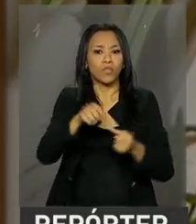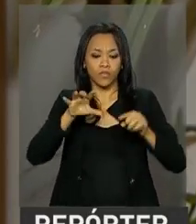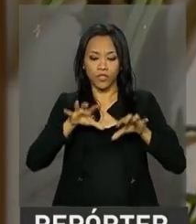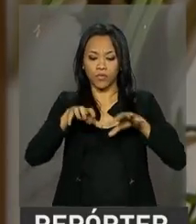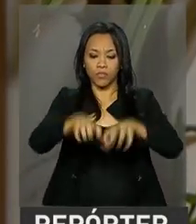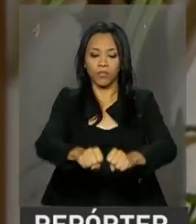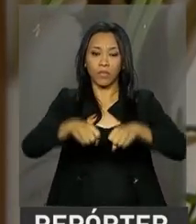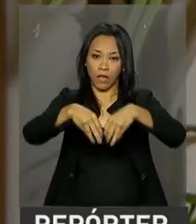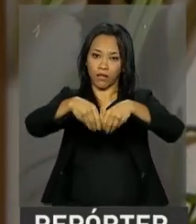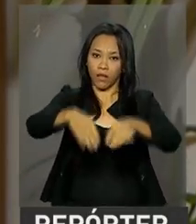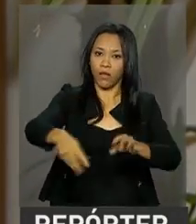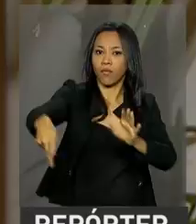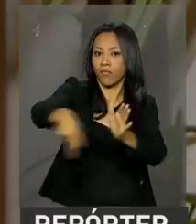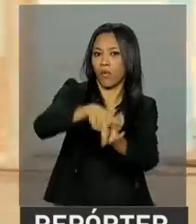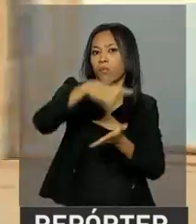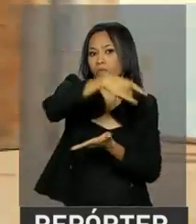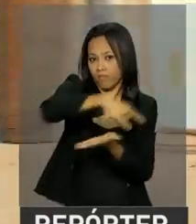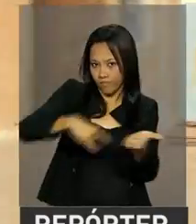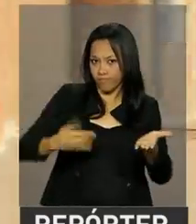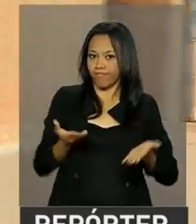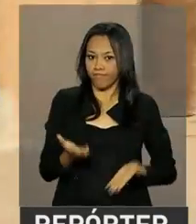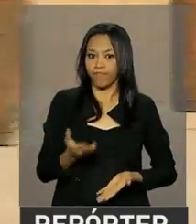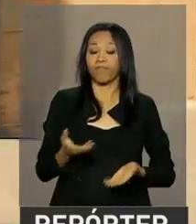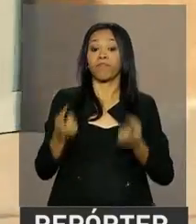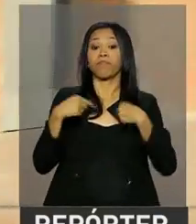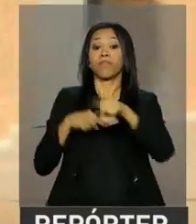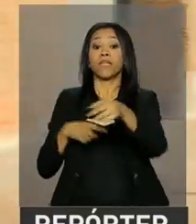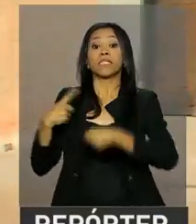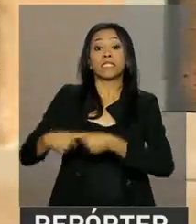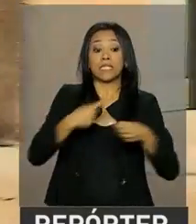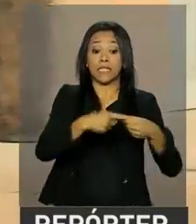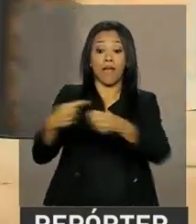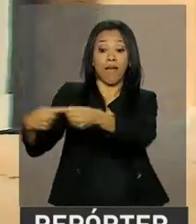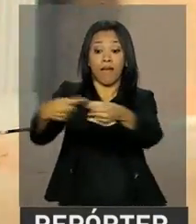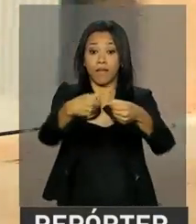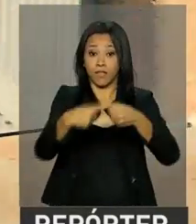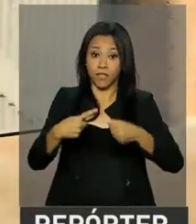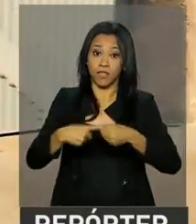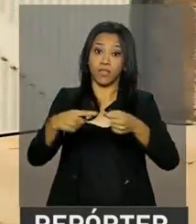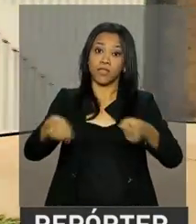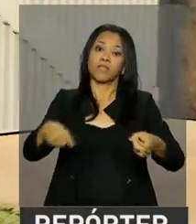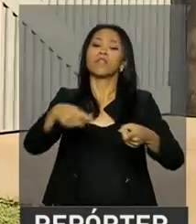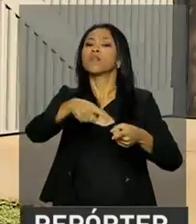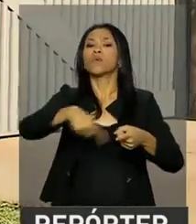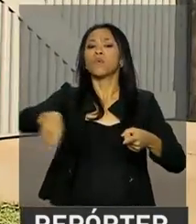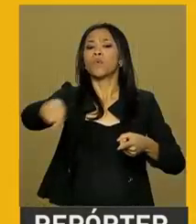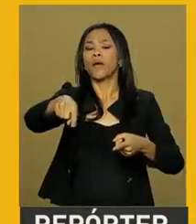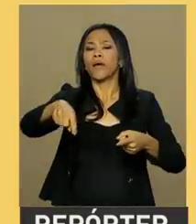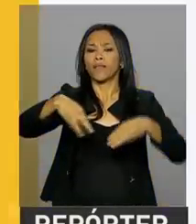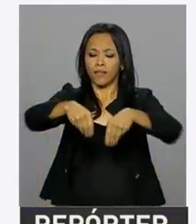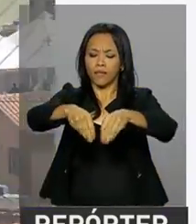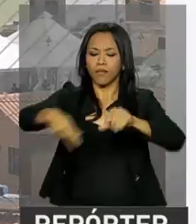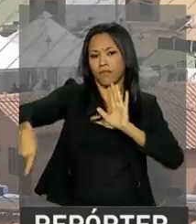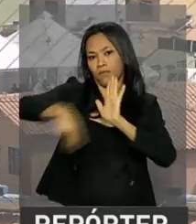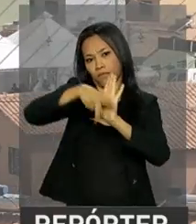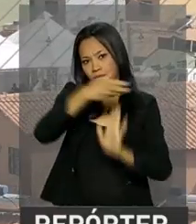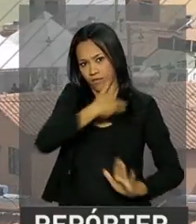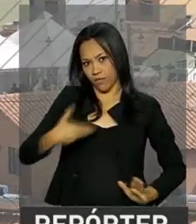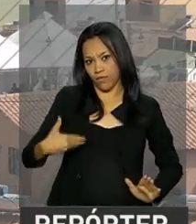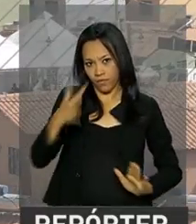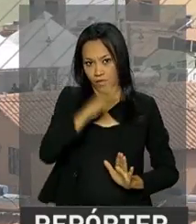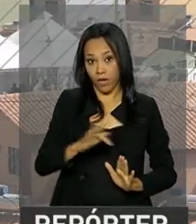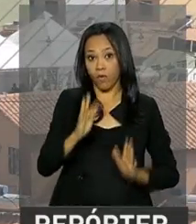país realmente chegue a bom termo. Nas cidades, a regularização dos terrenos que pertencem à União vai acontecer em